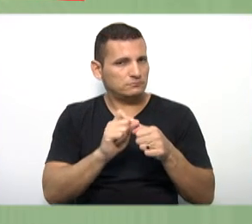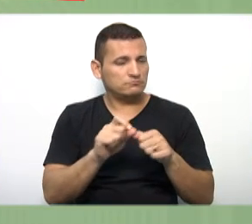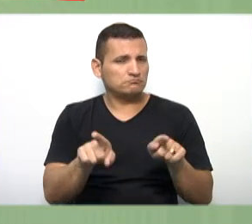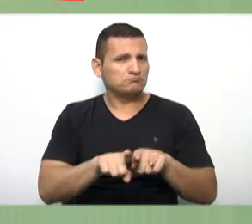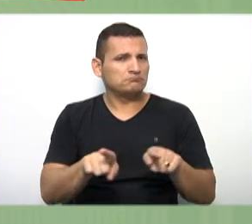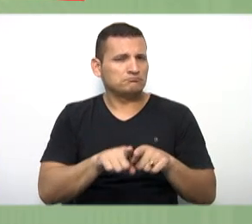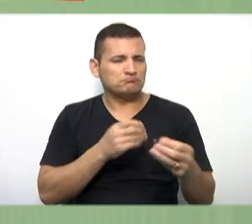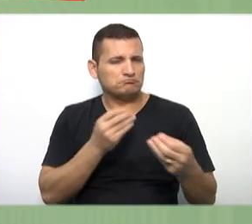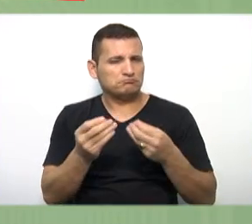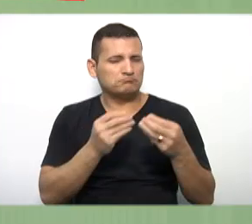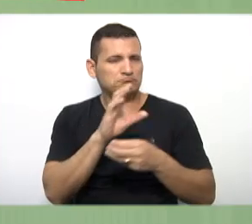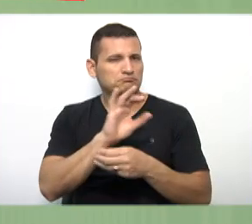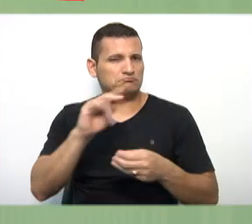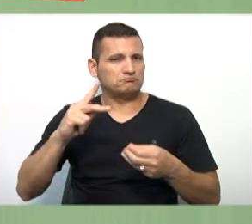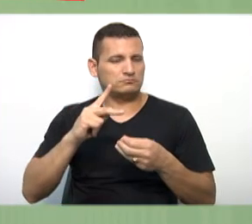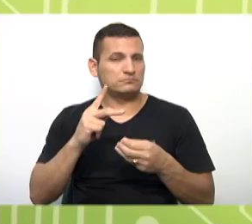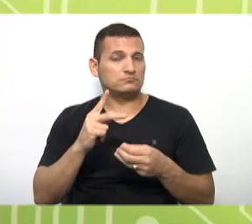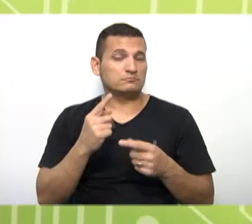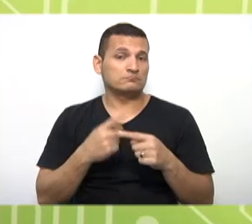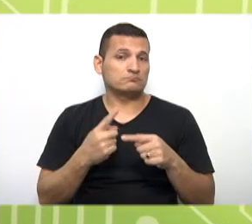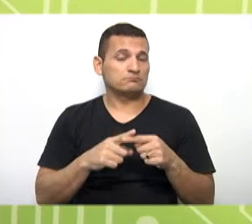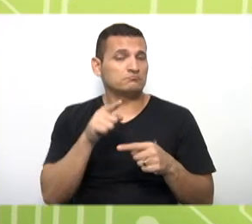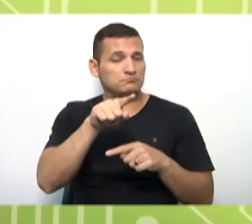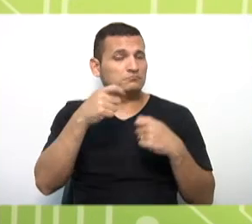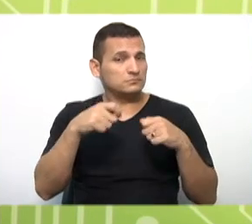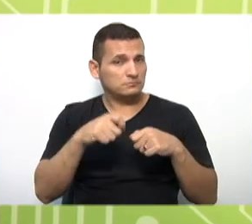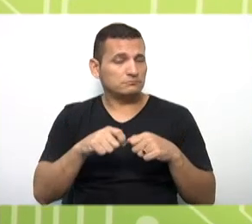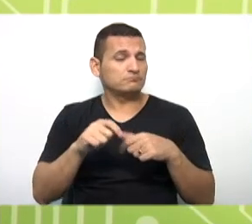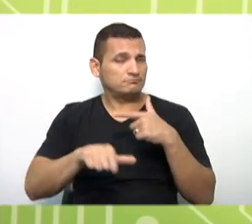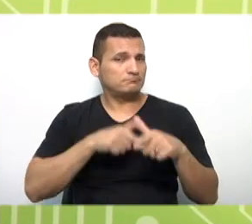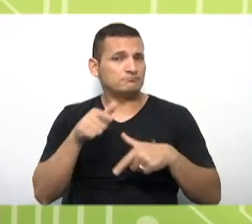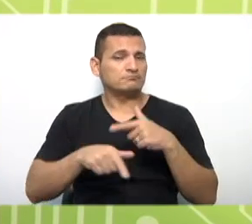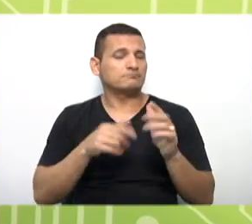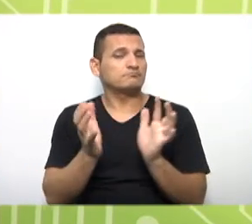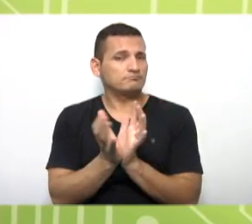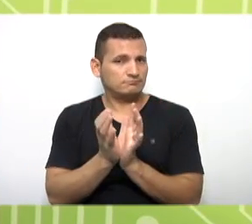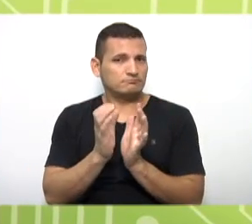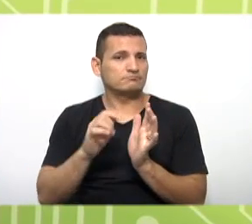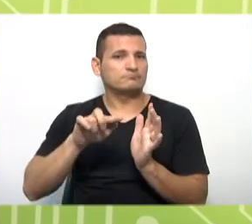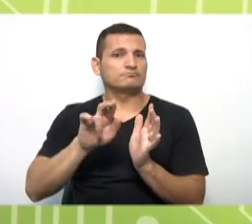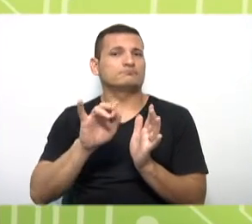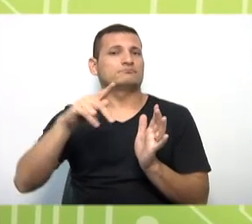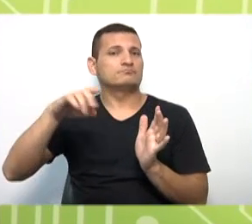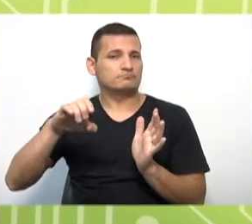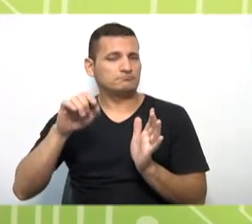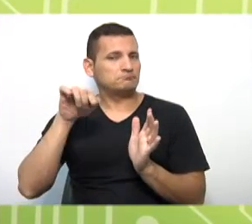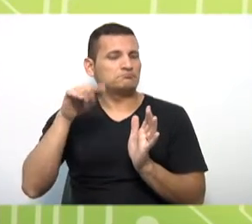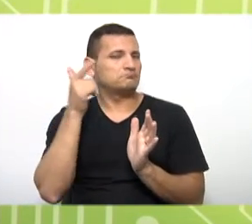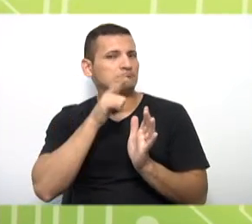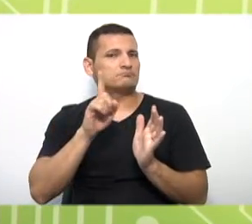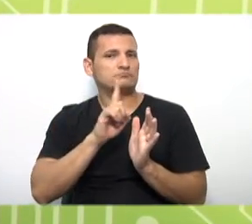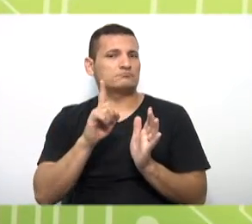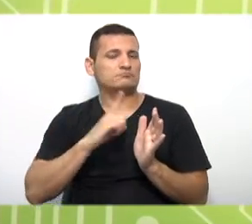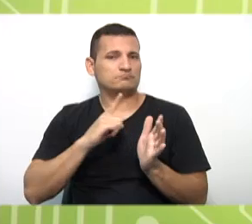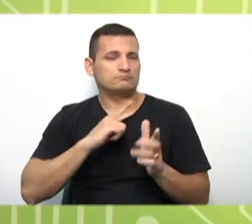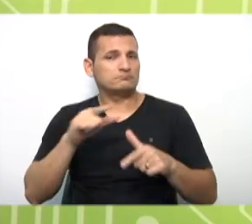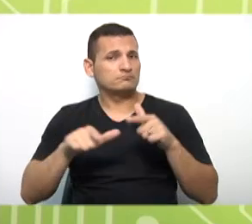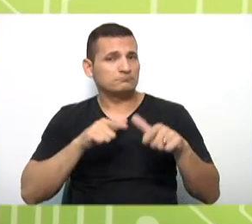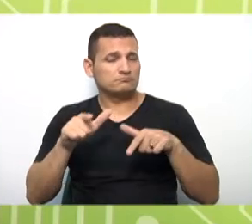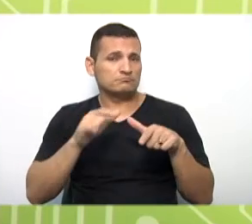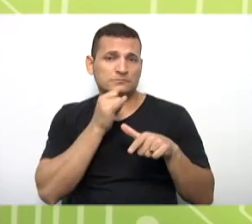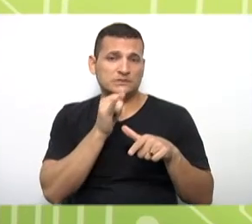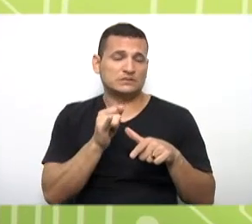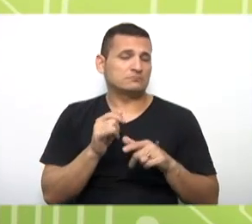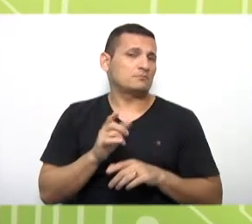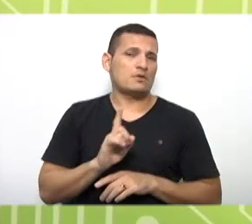uma cooperativa, porque ele precisa do trabalho em equipe, uma cooperativa. Ele não consegue ter um trabalho se não for